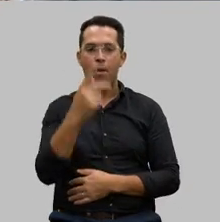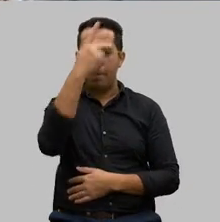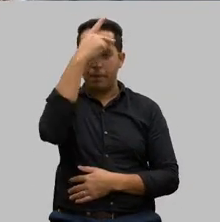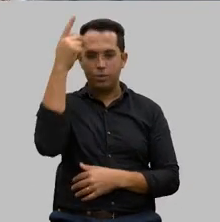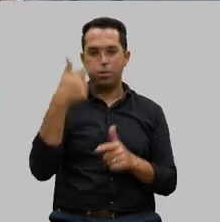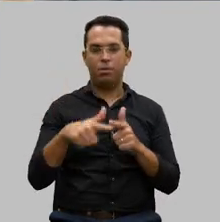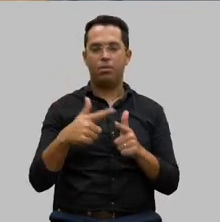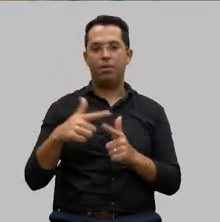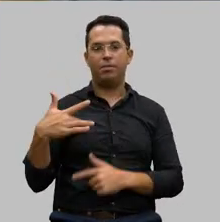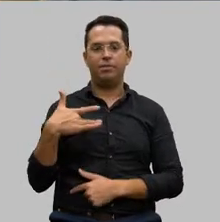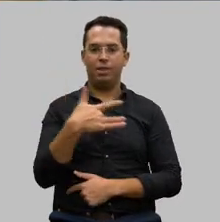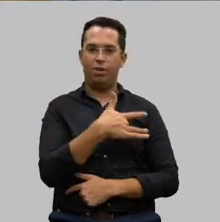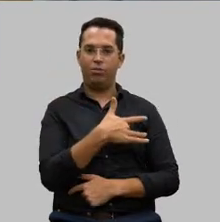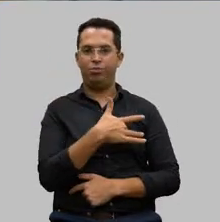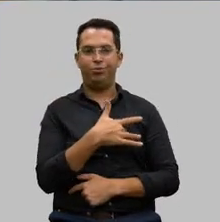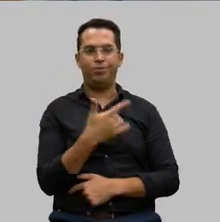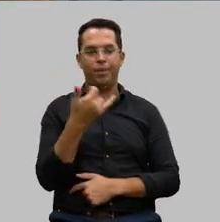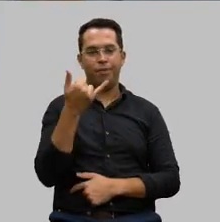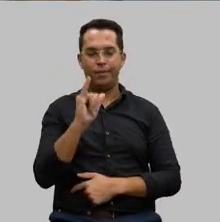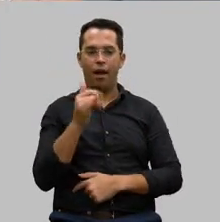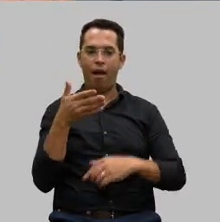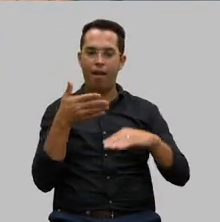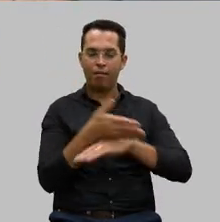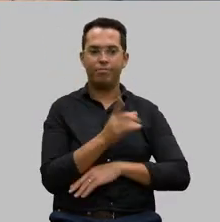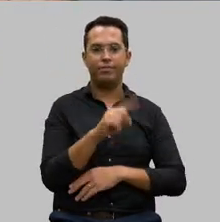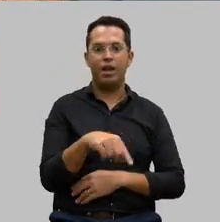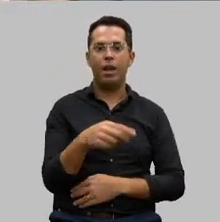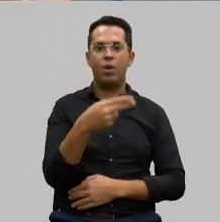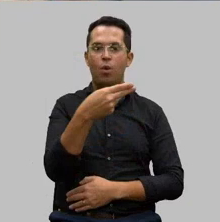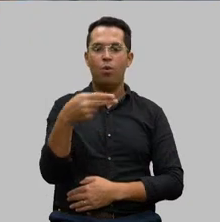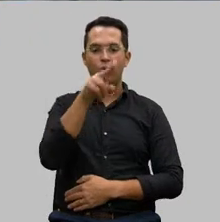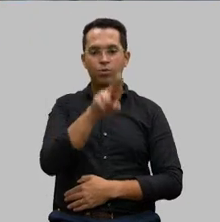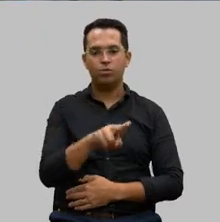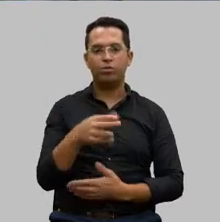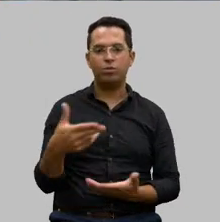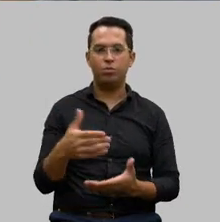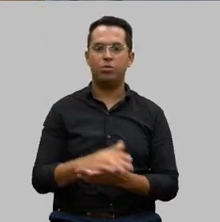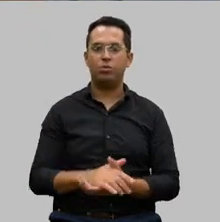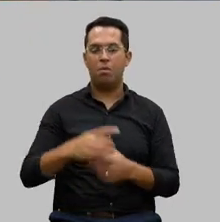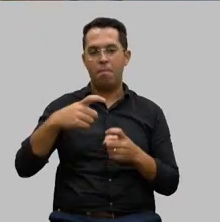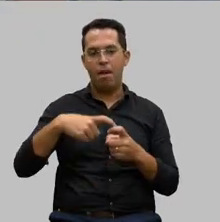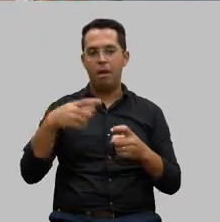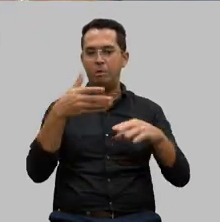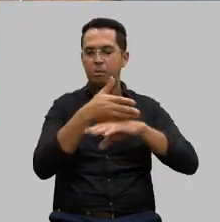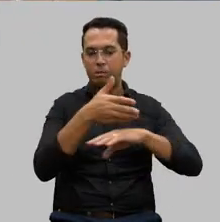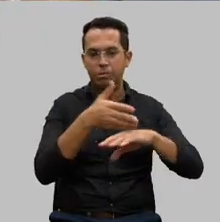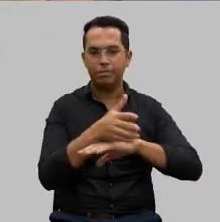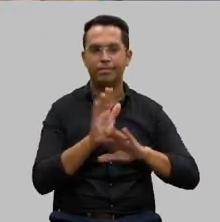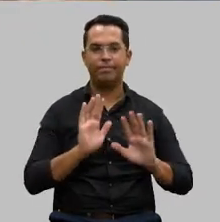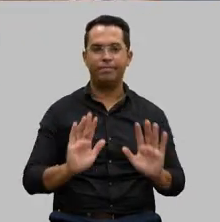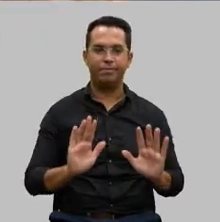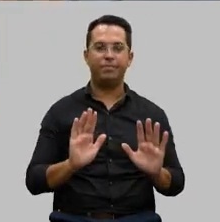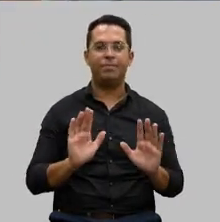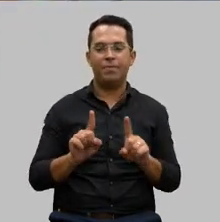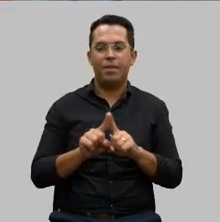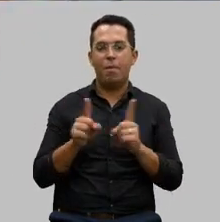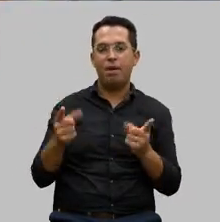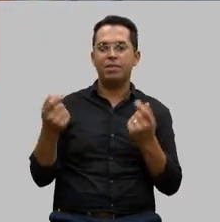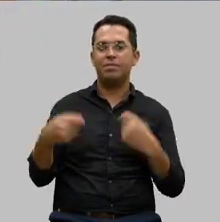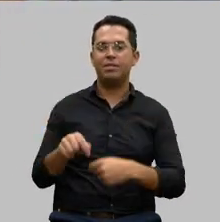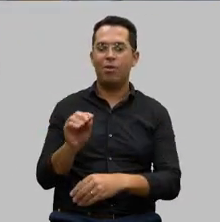ganha né então por isso que eu acho que o investimento Tem sim sabe a gente tem que cobrar do governo do estado